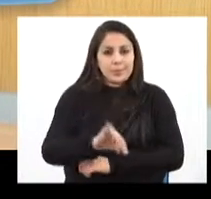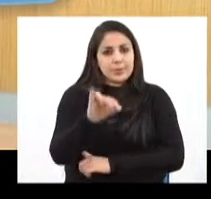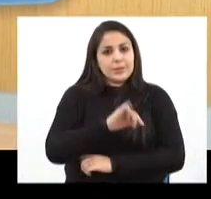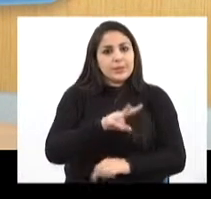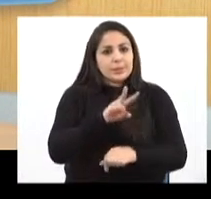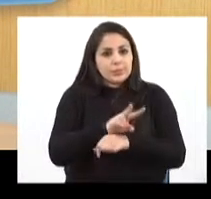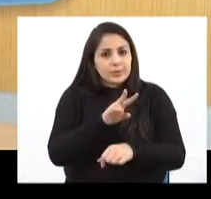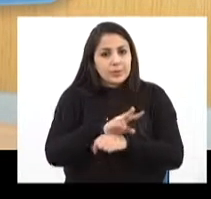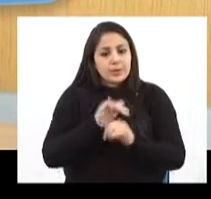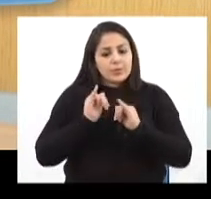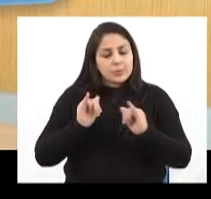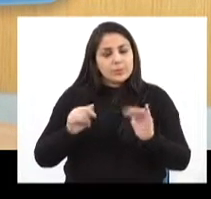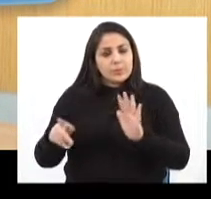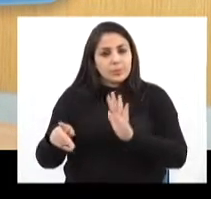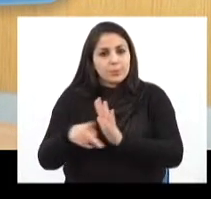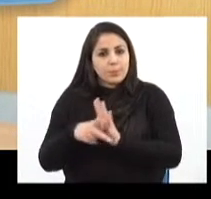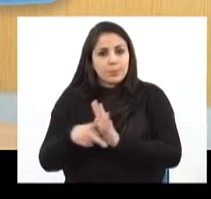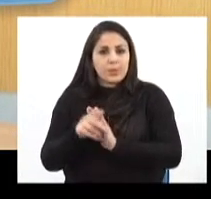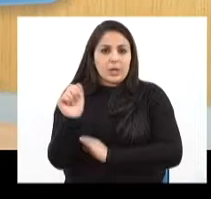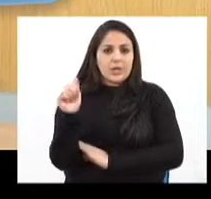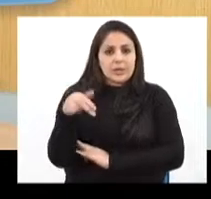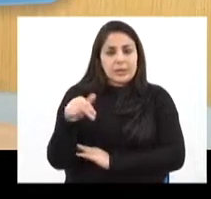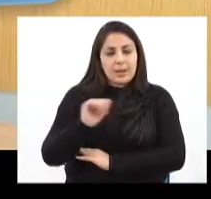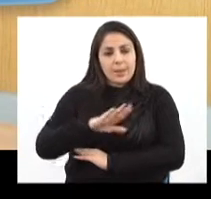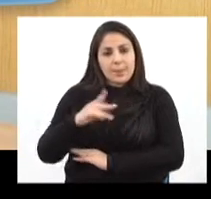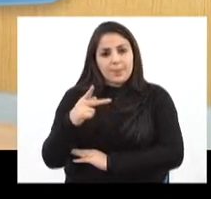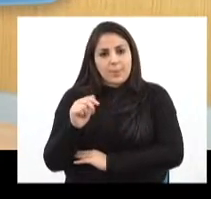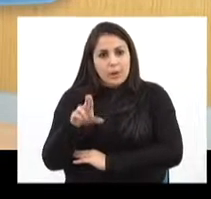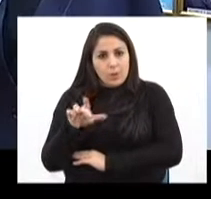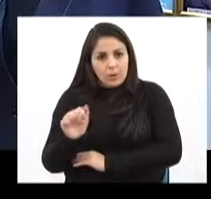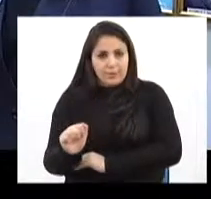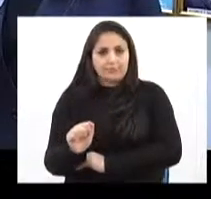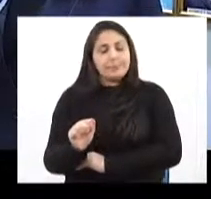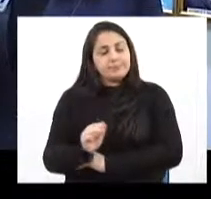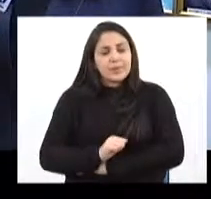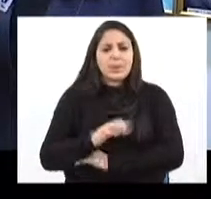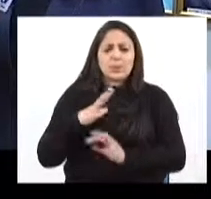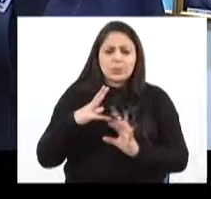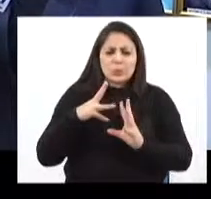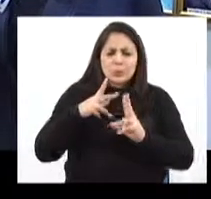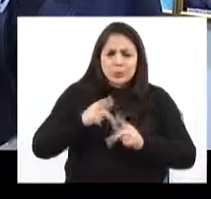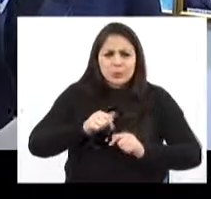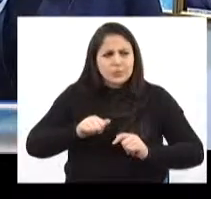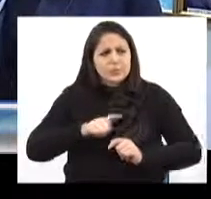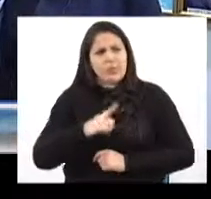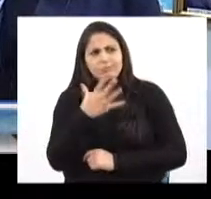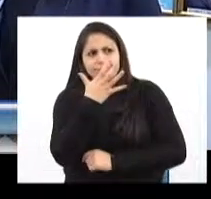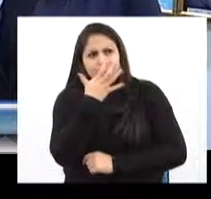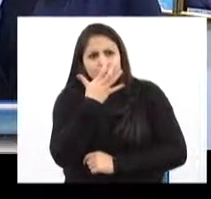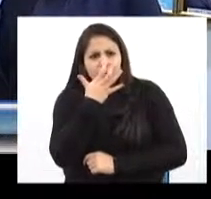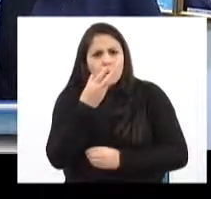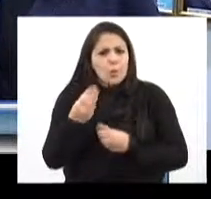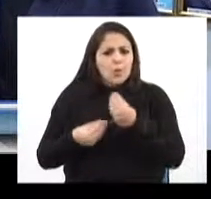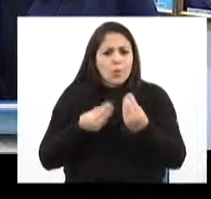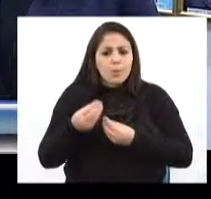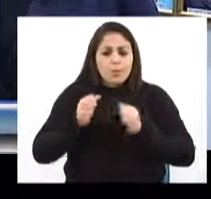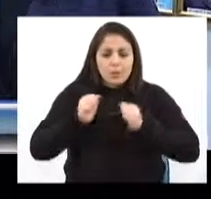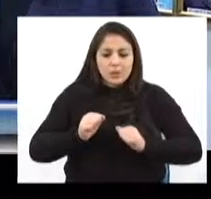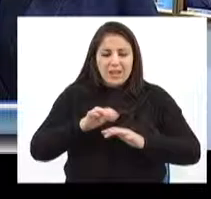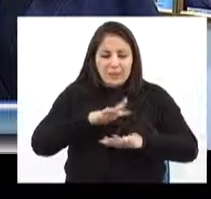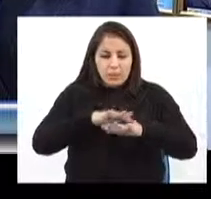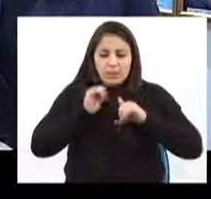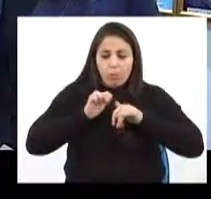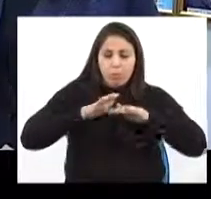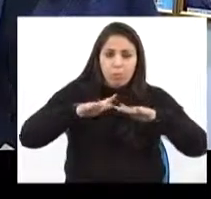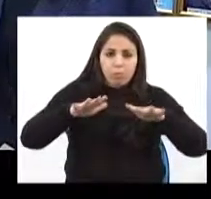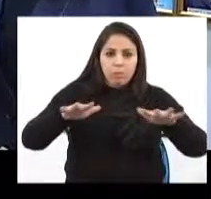alerta. As informações com a repórter Ana Paula Koenemann. Paula, realmente a população está receosa sobre a